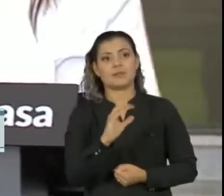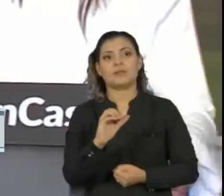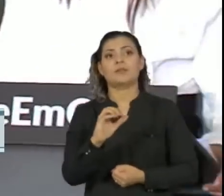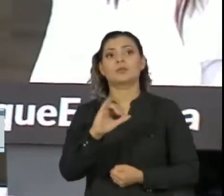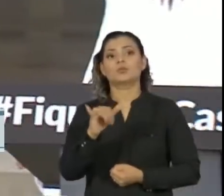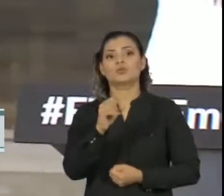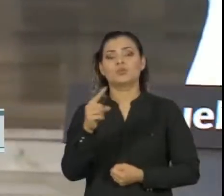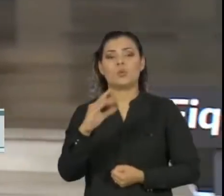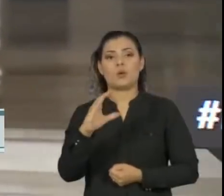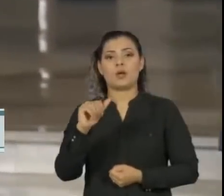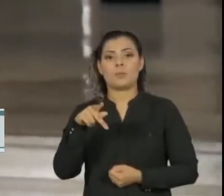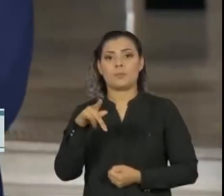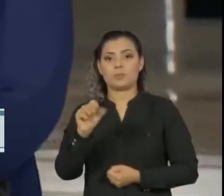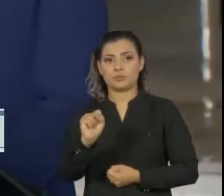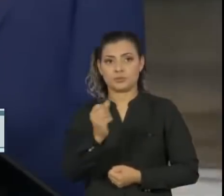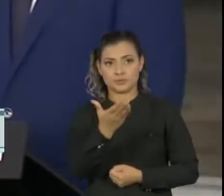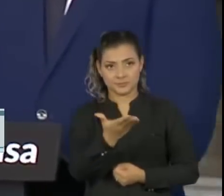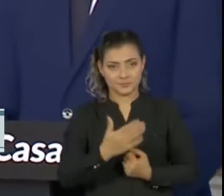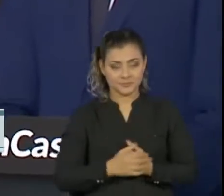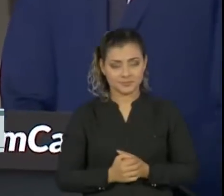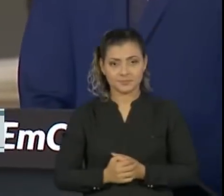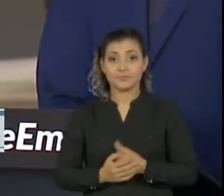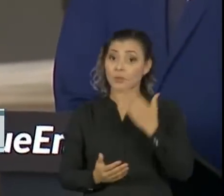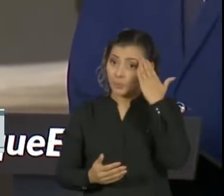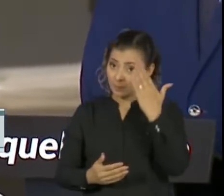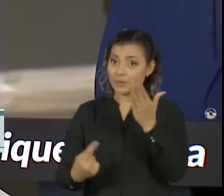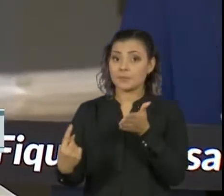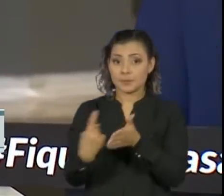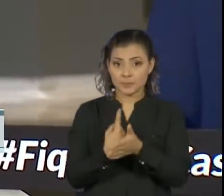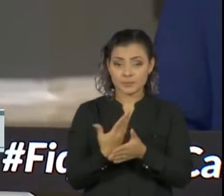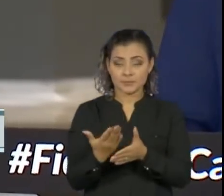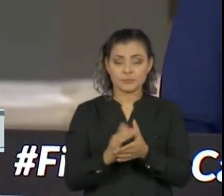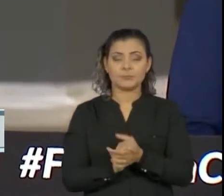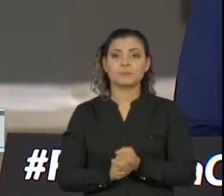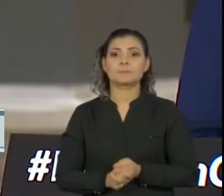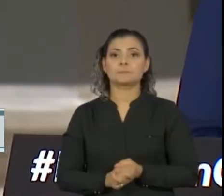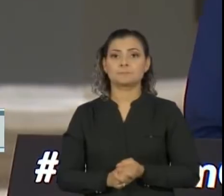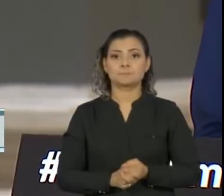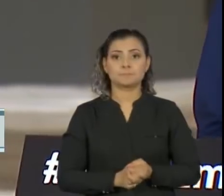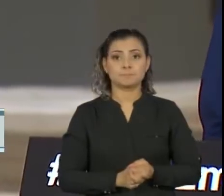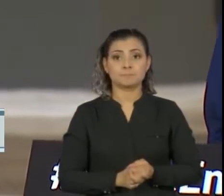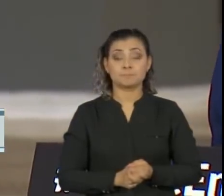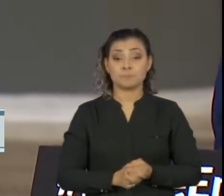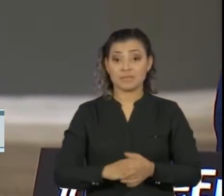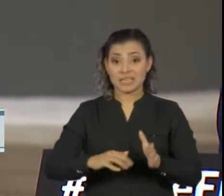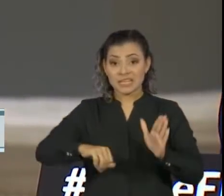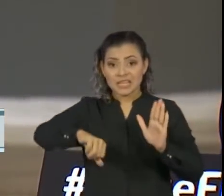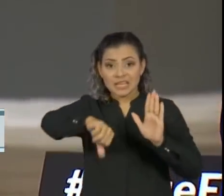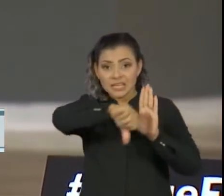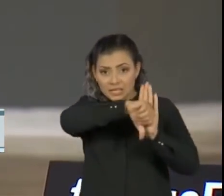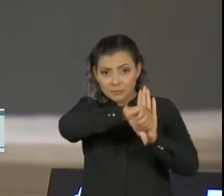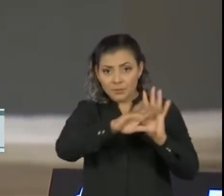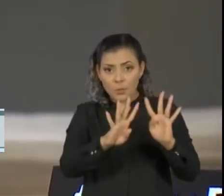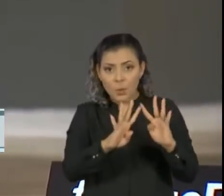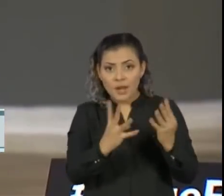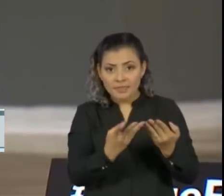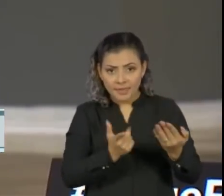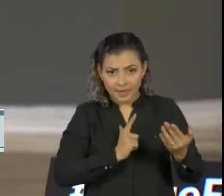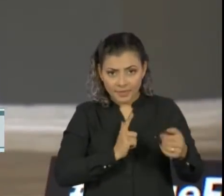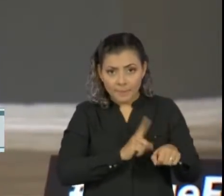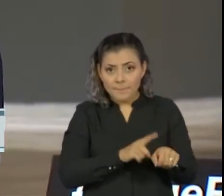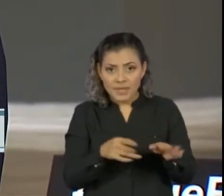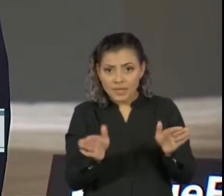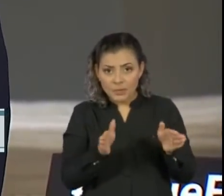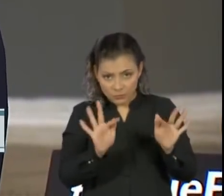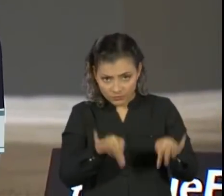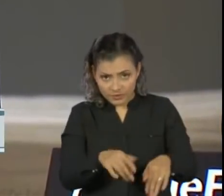General João Campos. Grato pela pergunta, cara. O crime não entra em quarentena, cara.